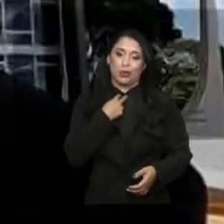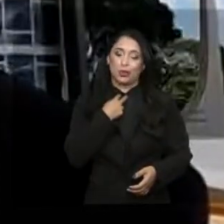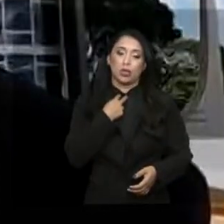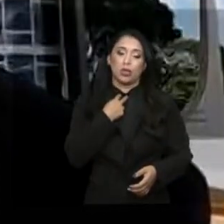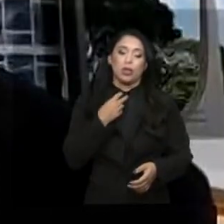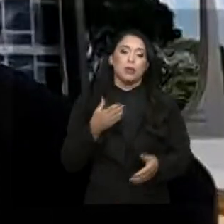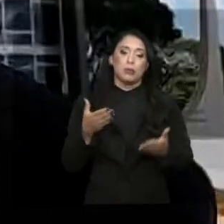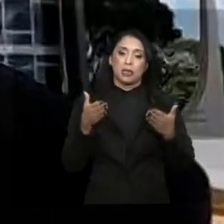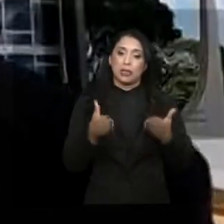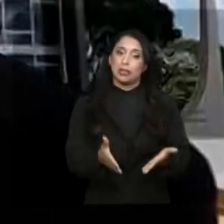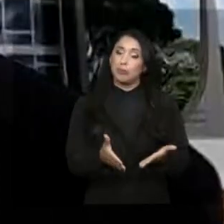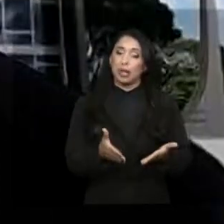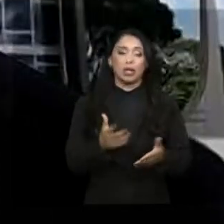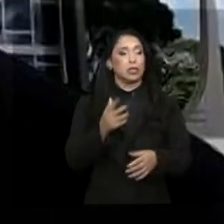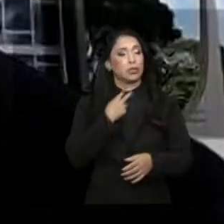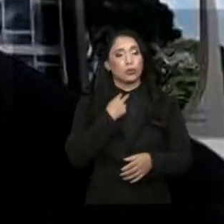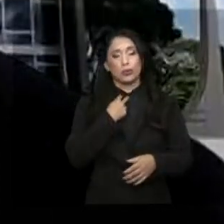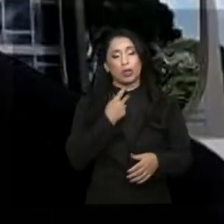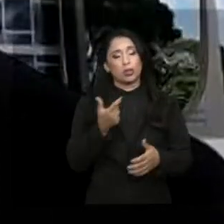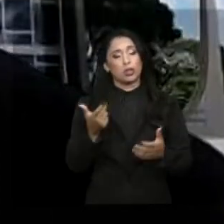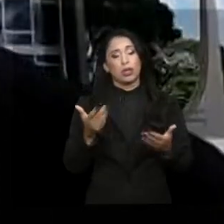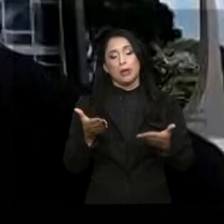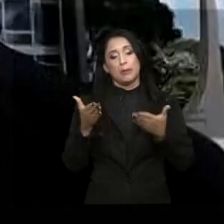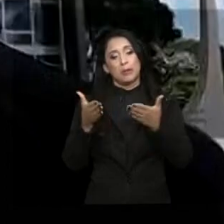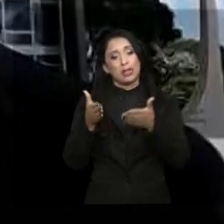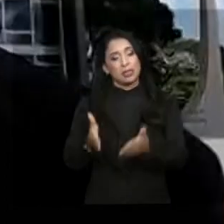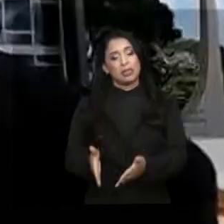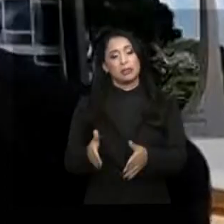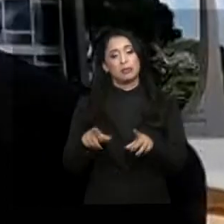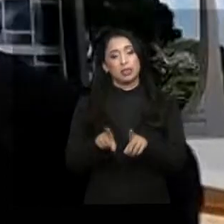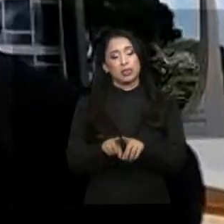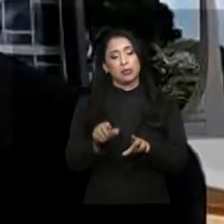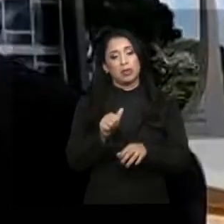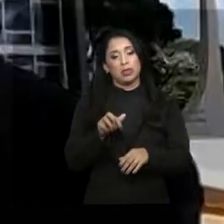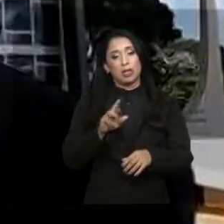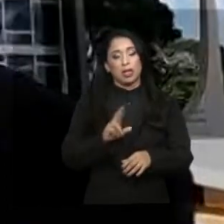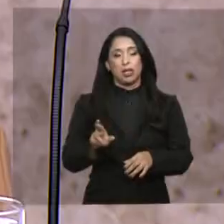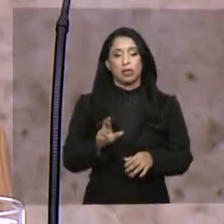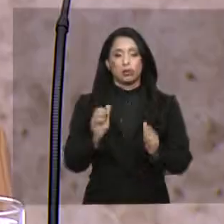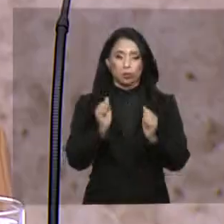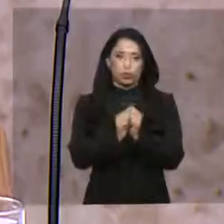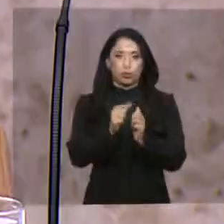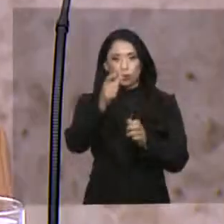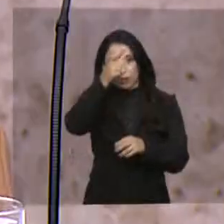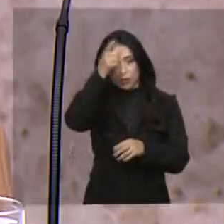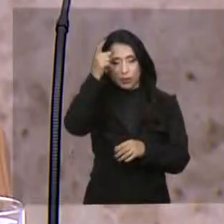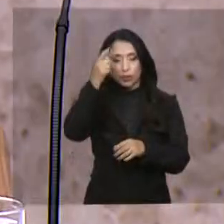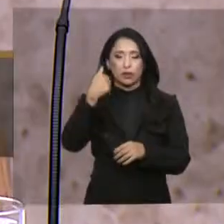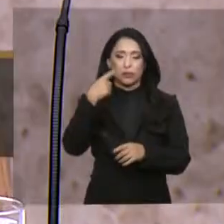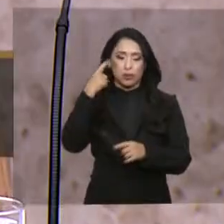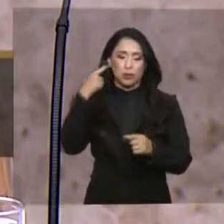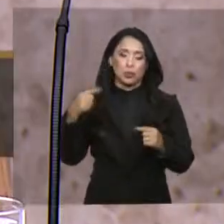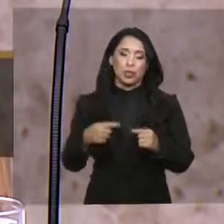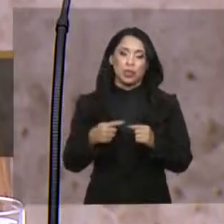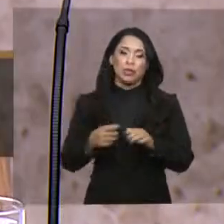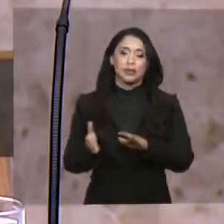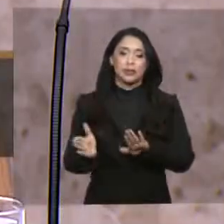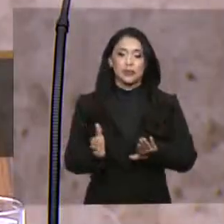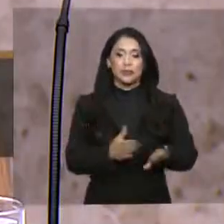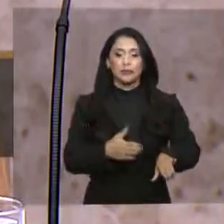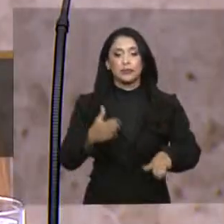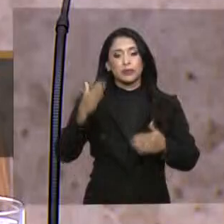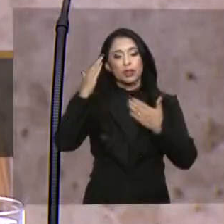ação rescisória, apenas tomando a carona nas reflexões do ministro Lewandowski. Muito obrigada, ministro Nunes Marques.